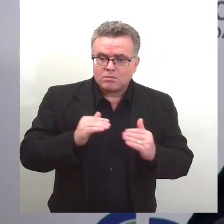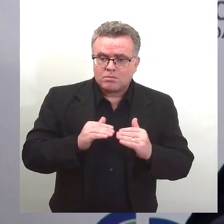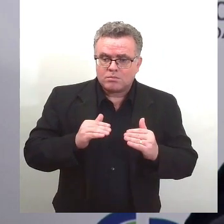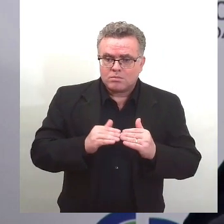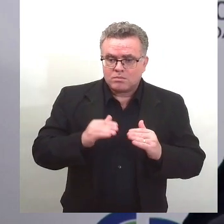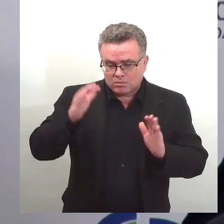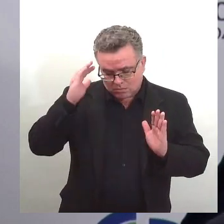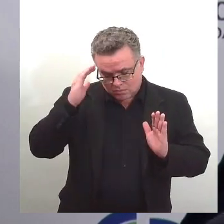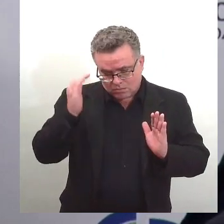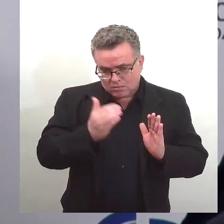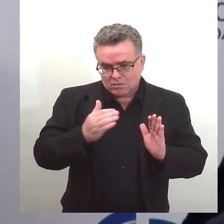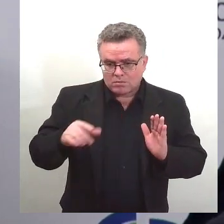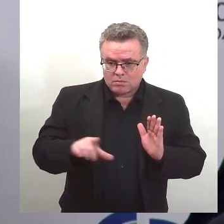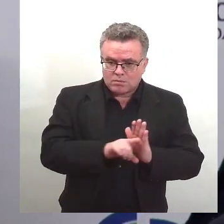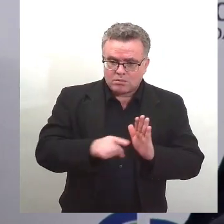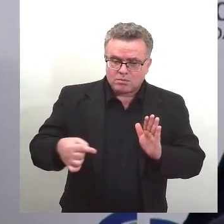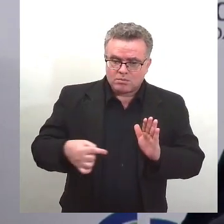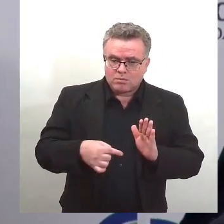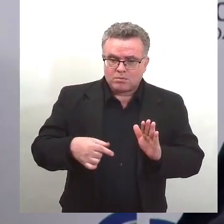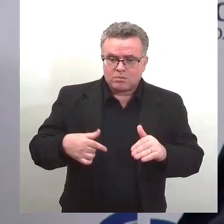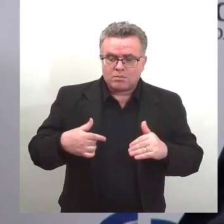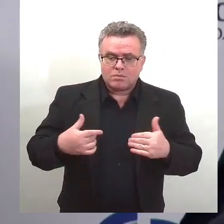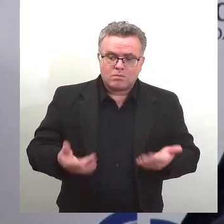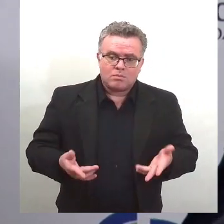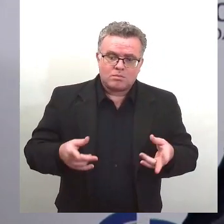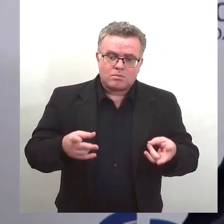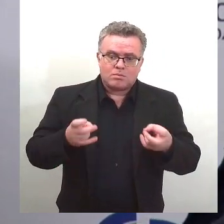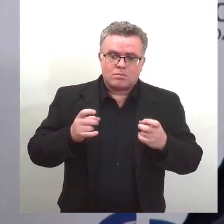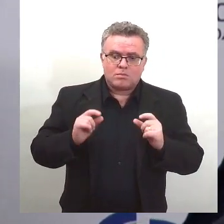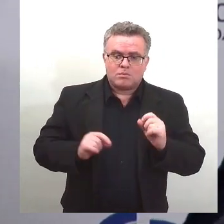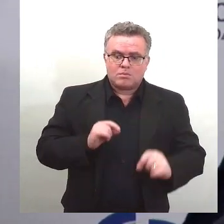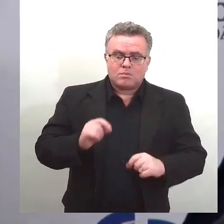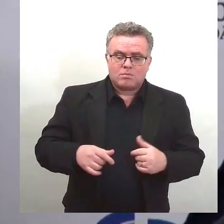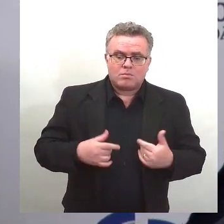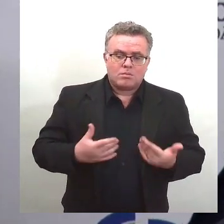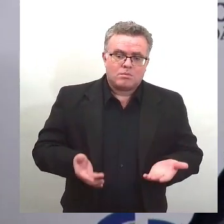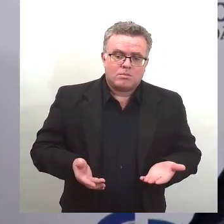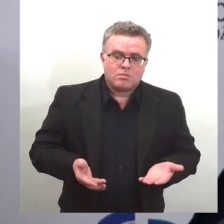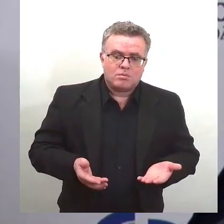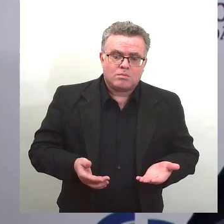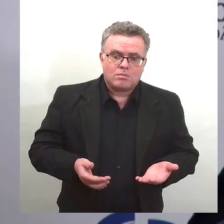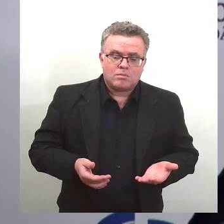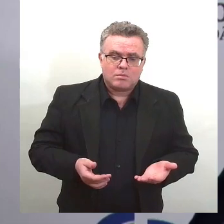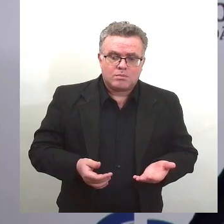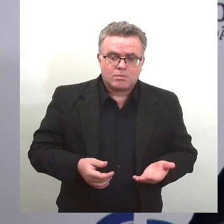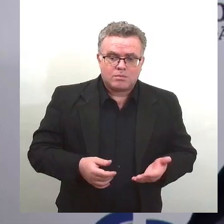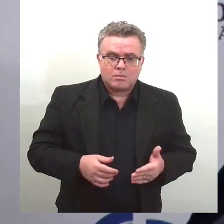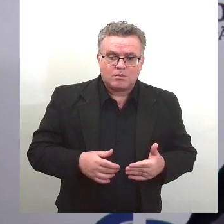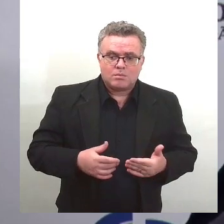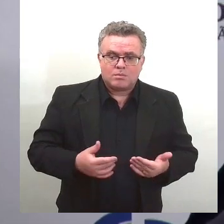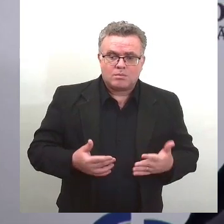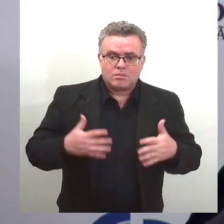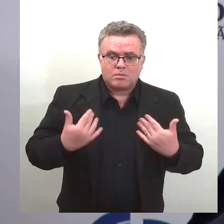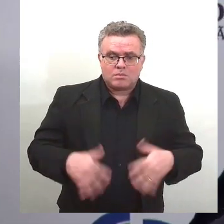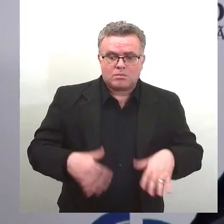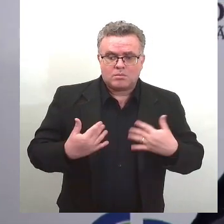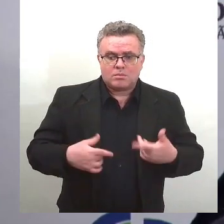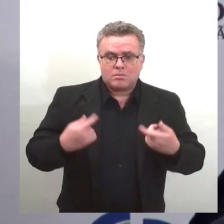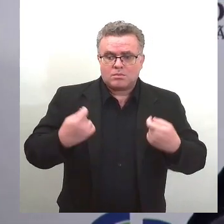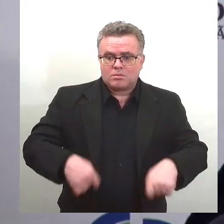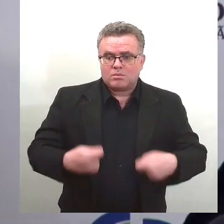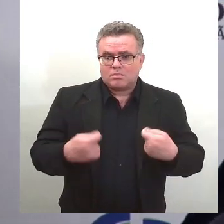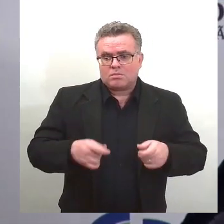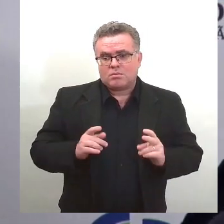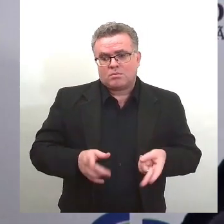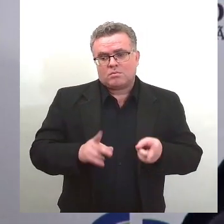atual administração. Então a gente não vê aqui uma questão de uma grande necessidade da administração, mas